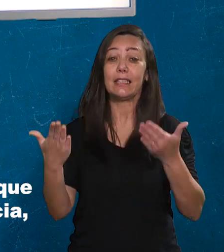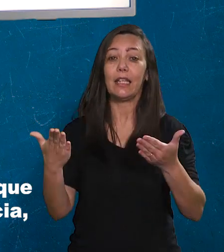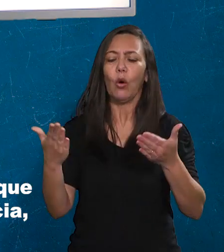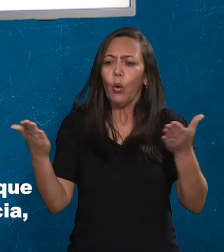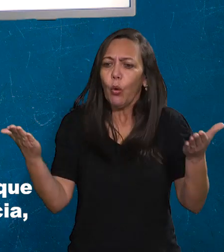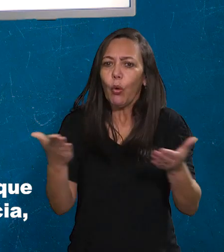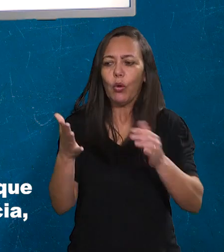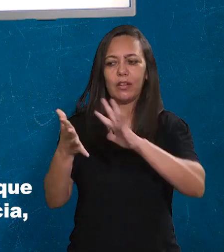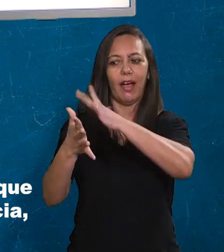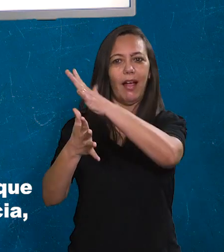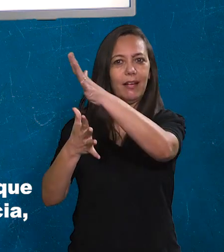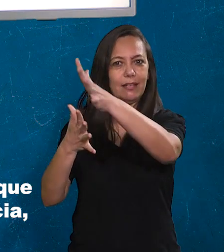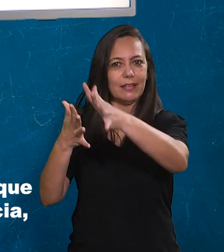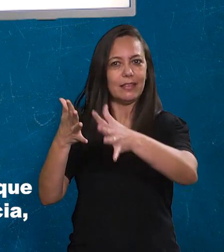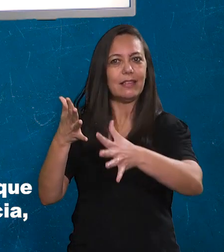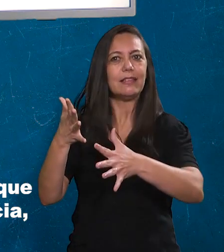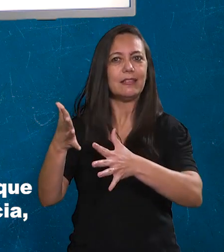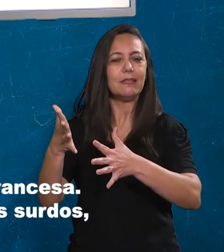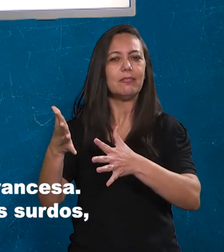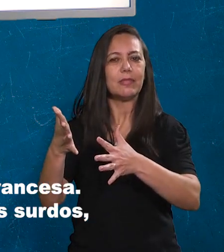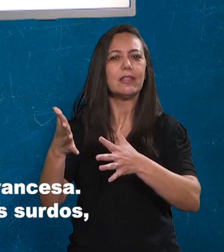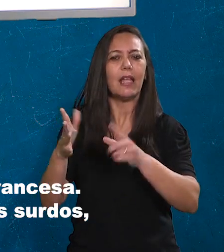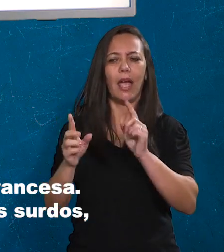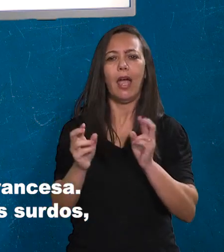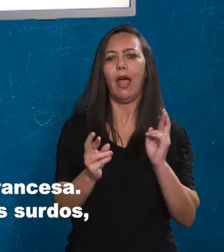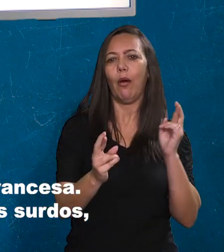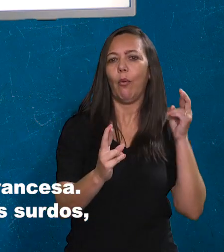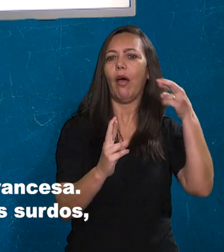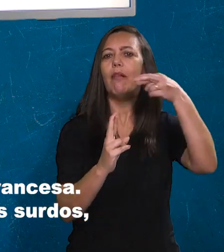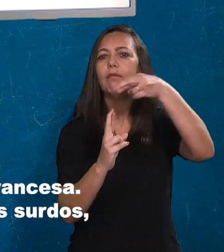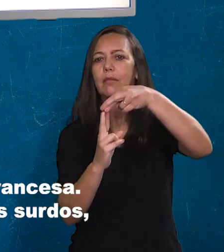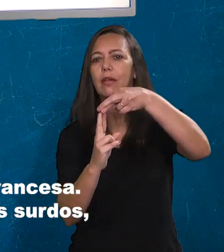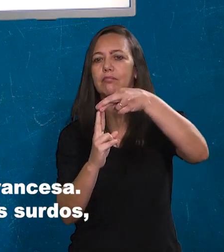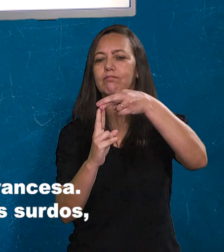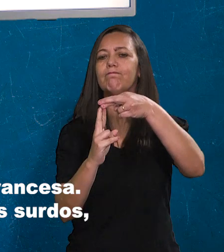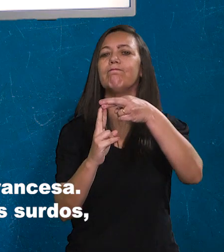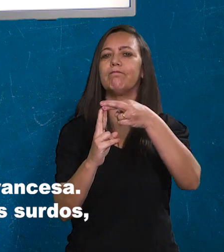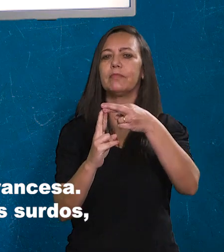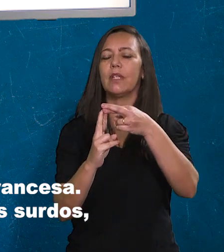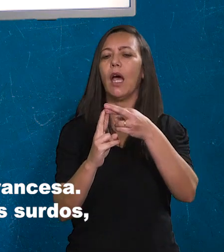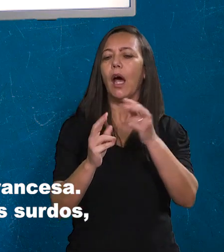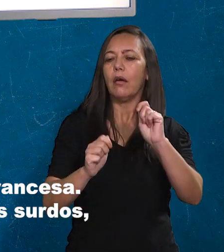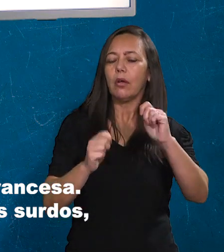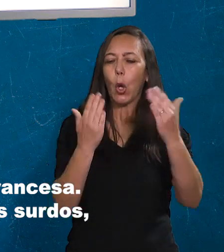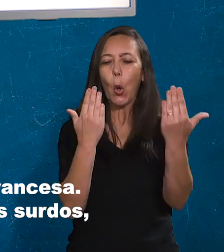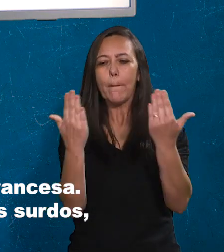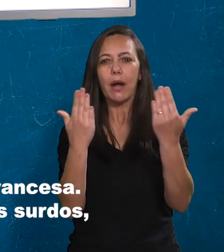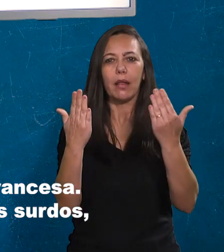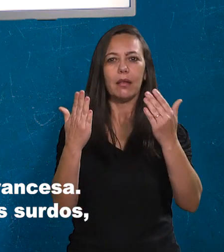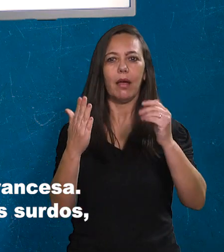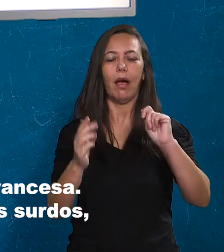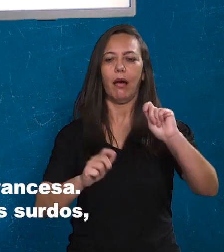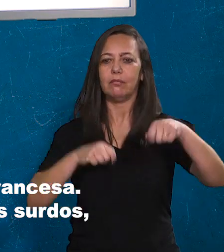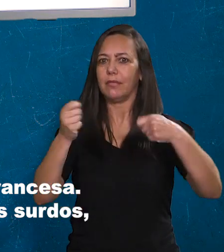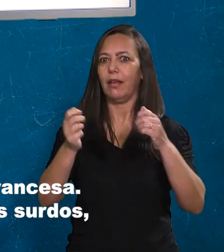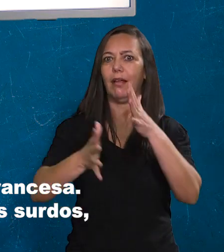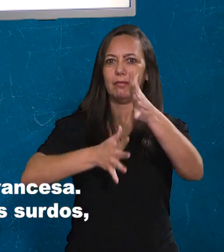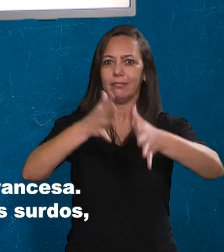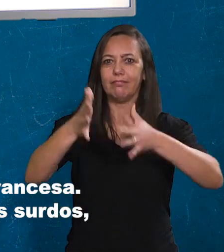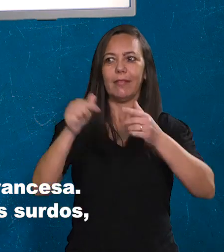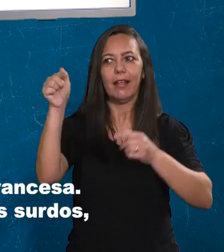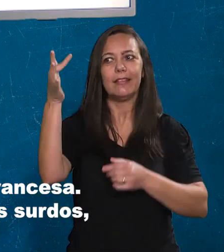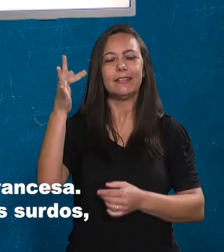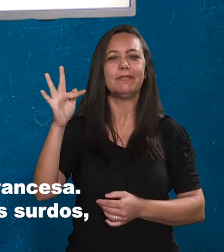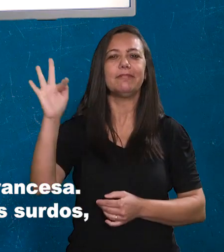a Libras ela tem uma certa referência, uma certa comparação aos sinais da língua francesa.